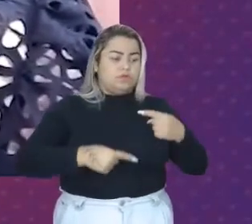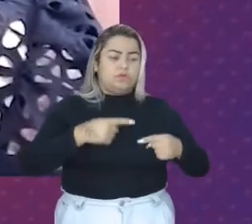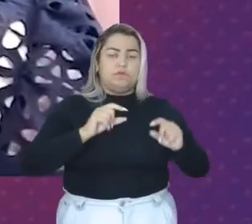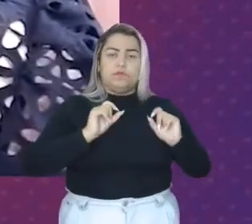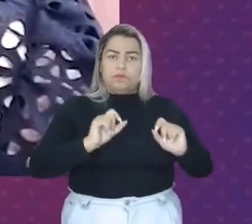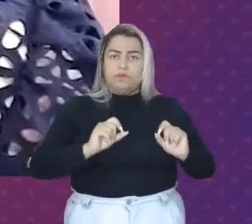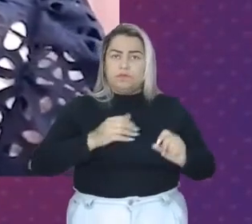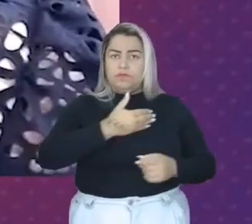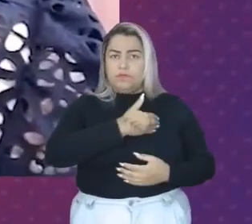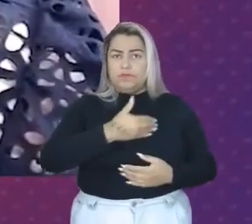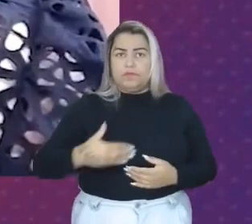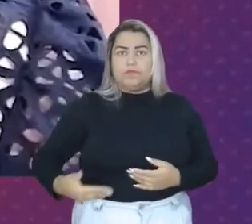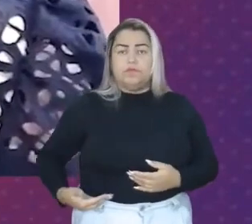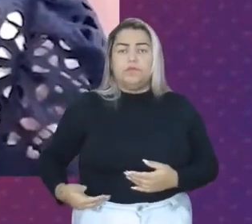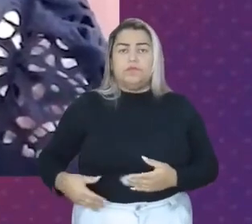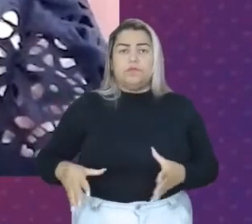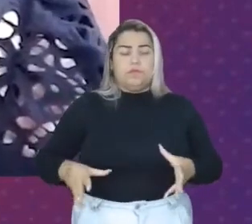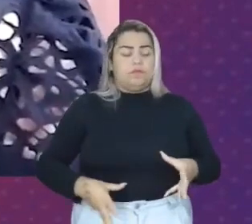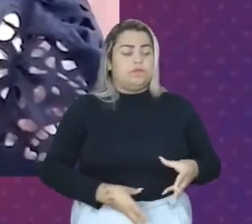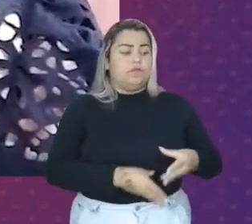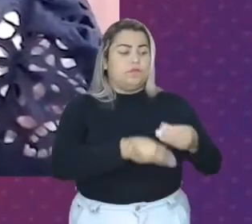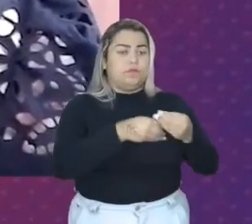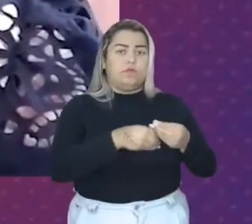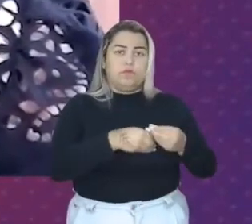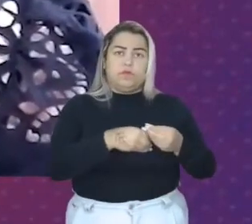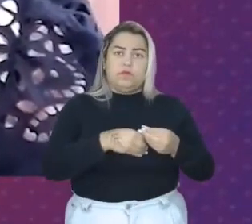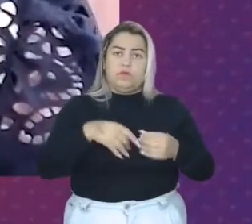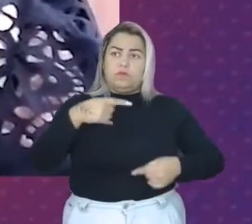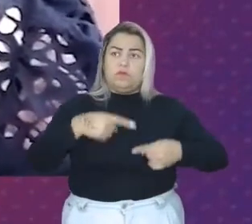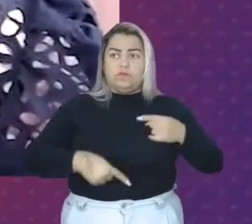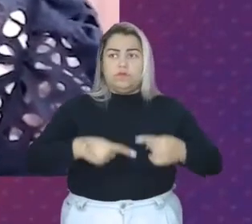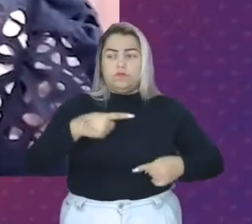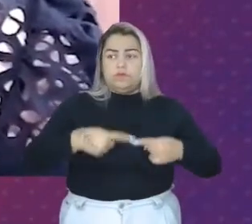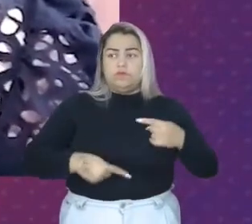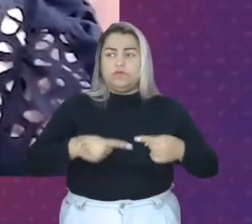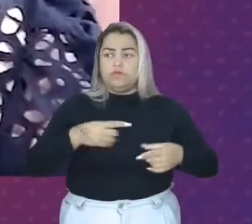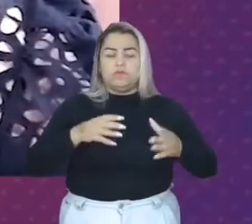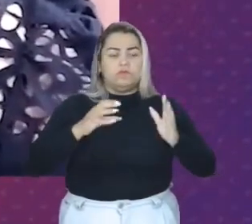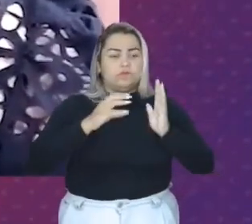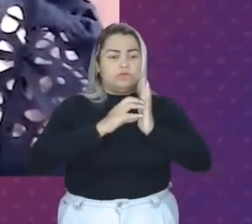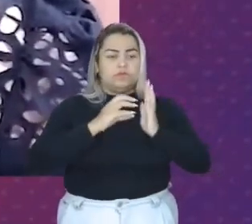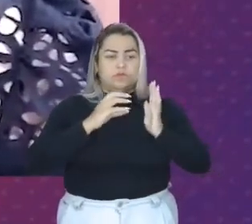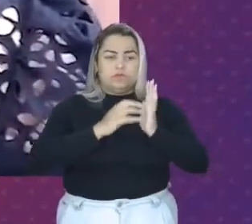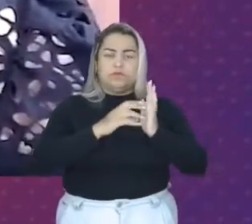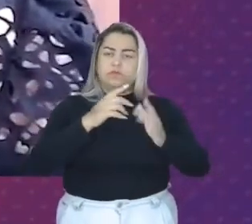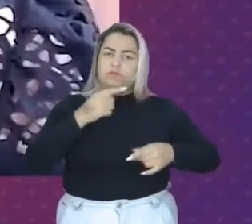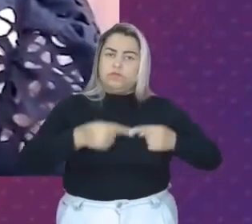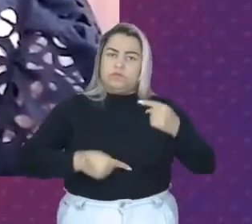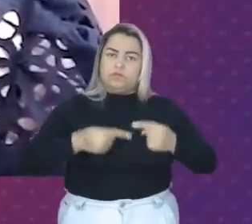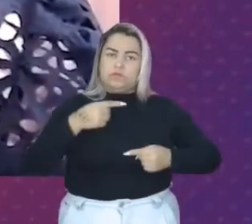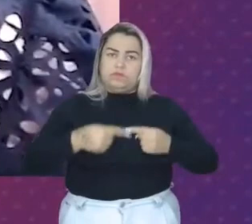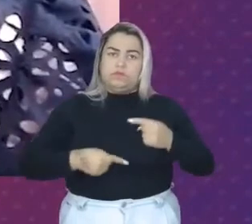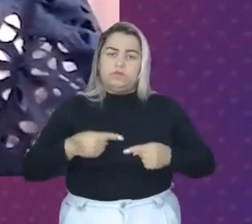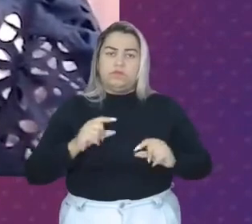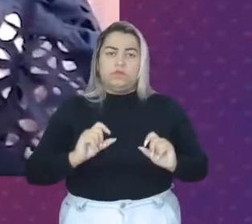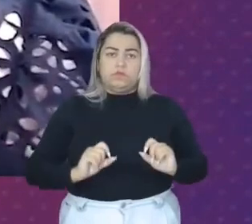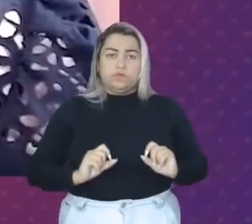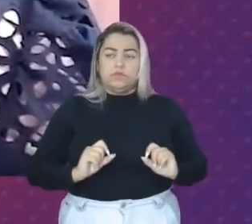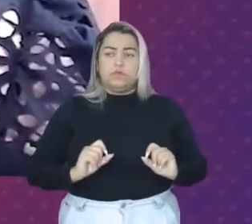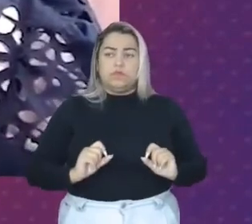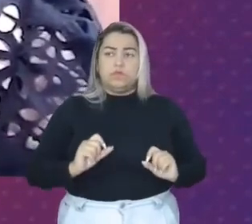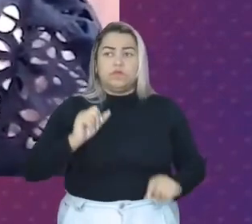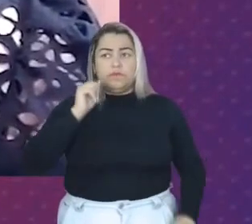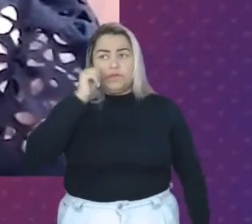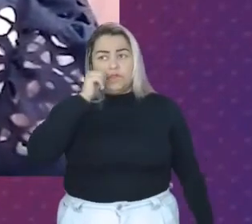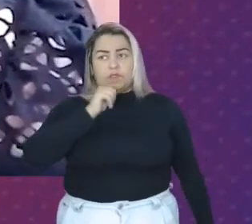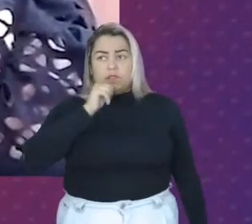que precisamos implementar, o debate nos partidos políticos, nas organizações das